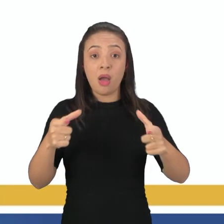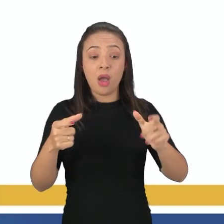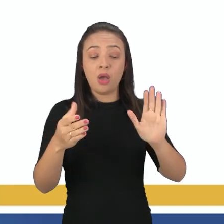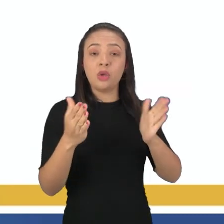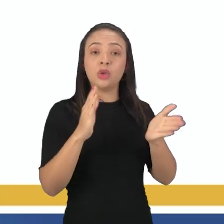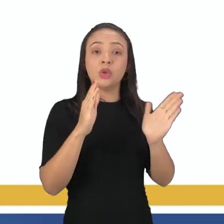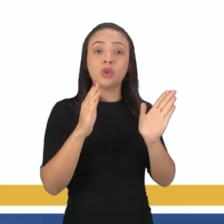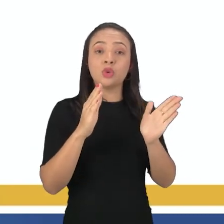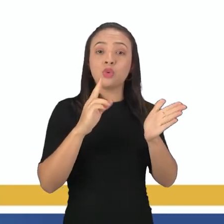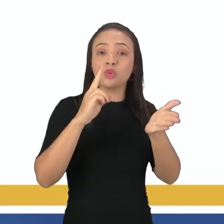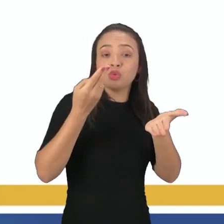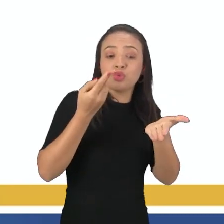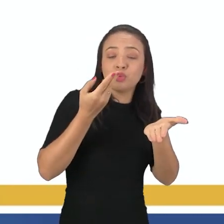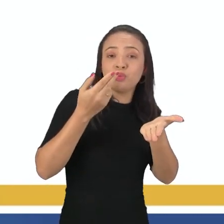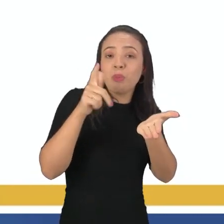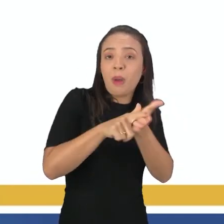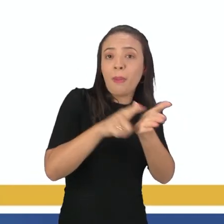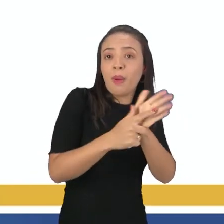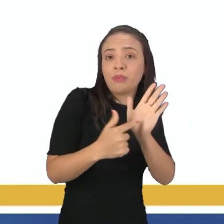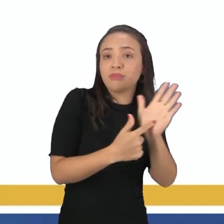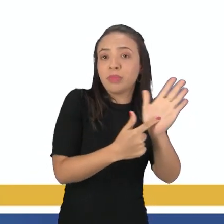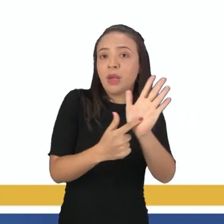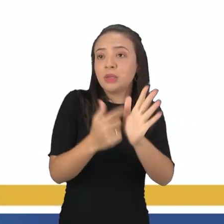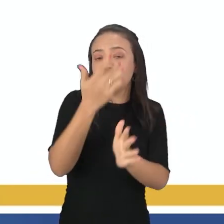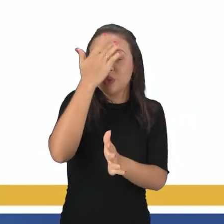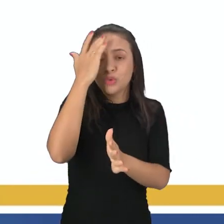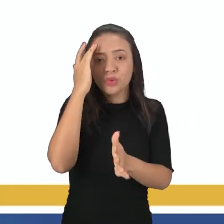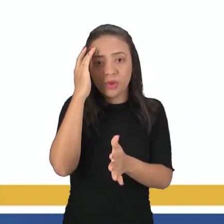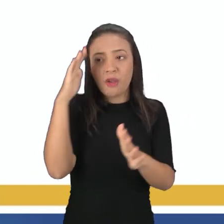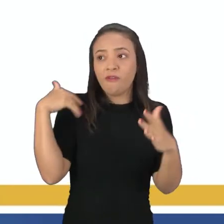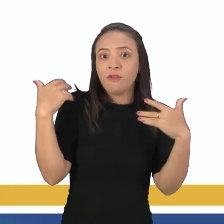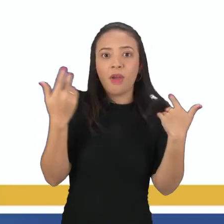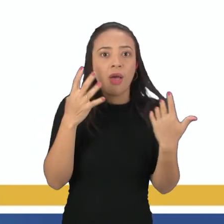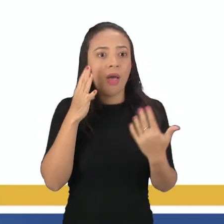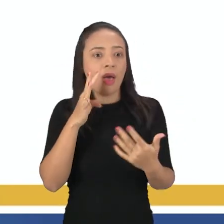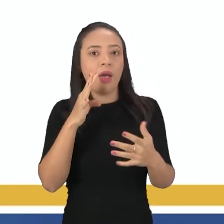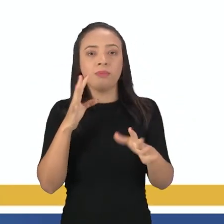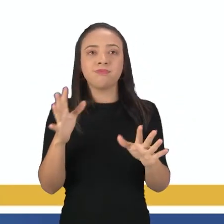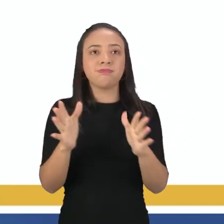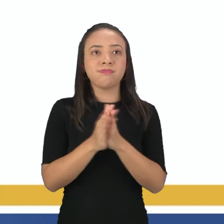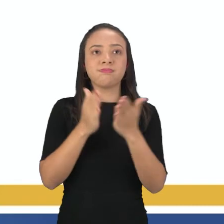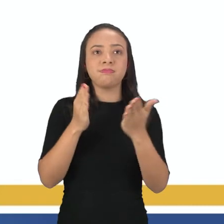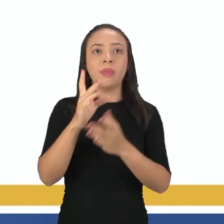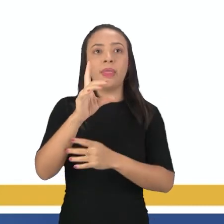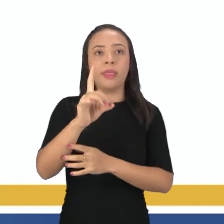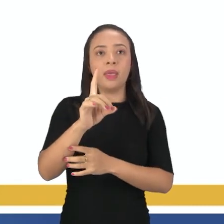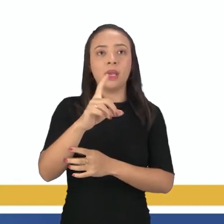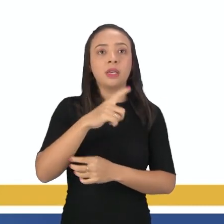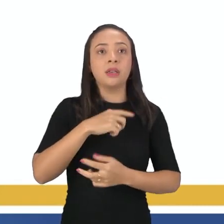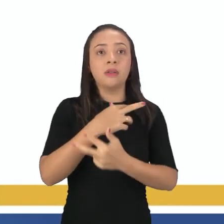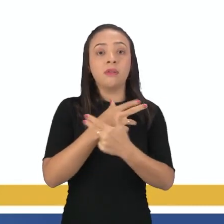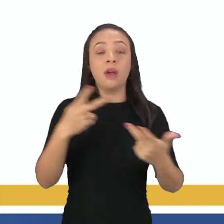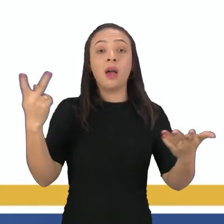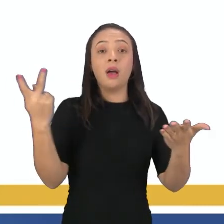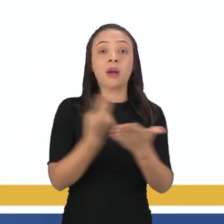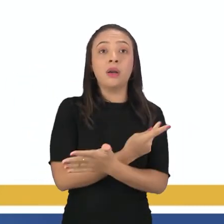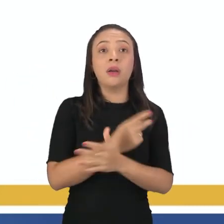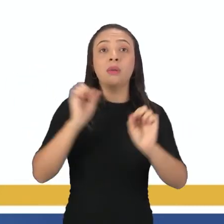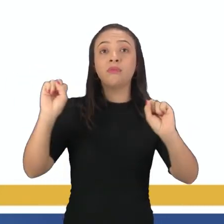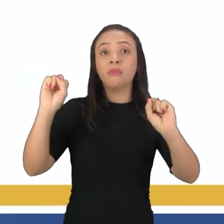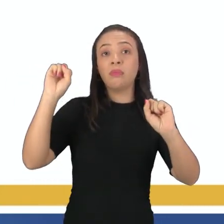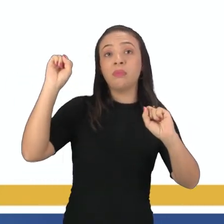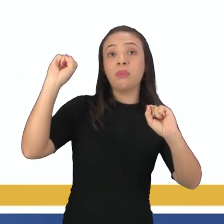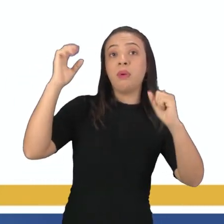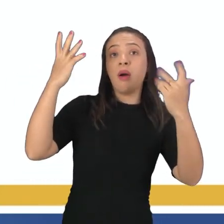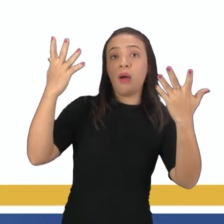expostos encantou os visitantes. D. Está acontecendo diversos eventos sobre meios de comunicação na